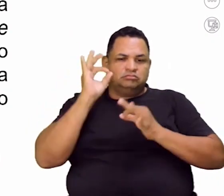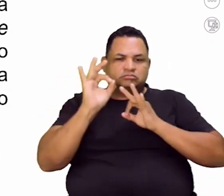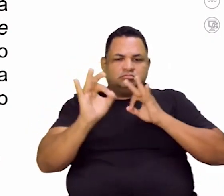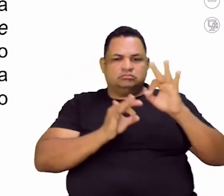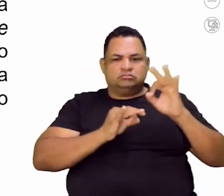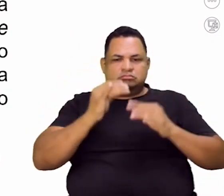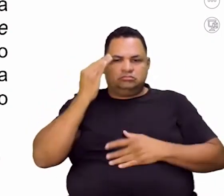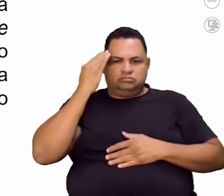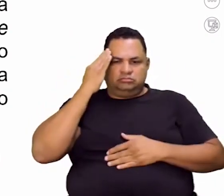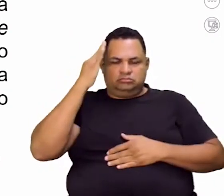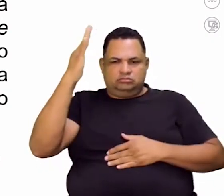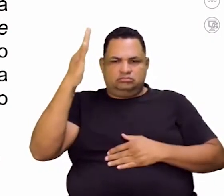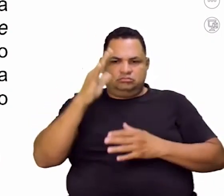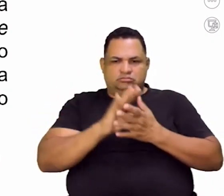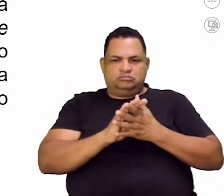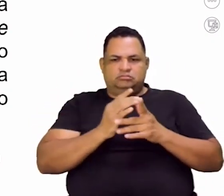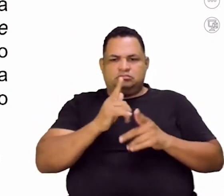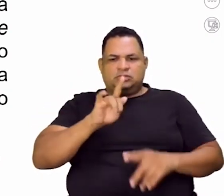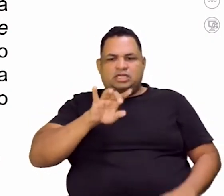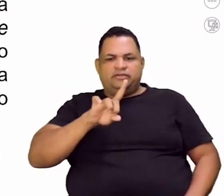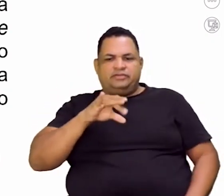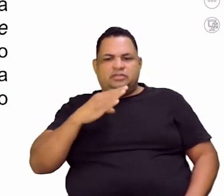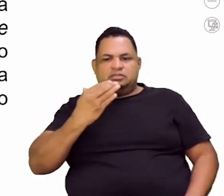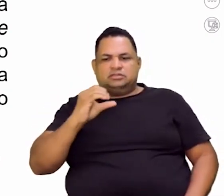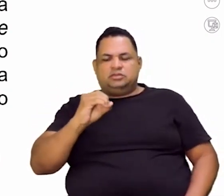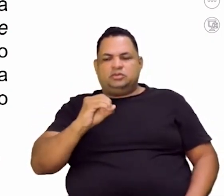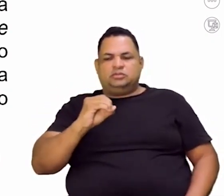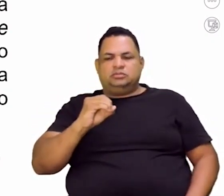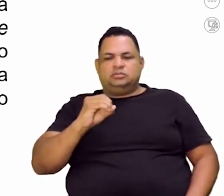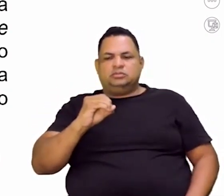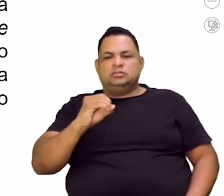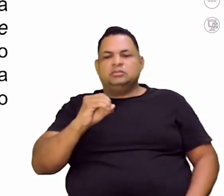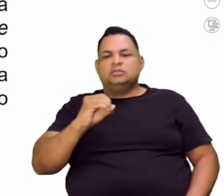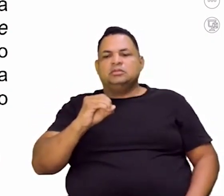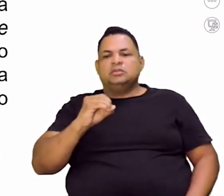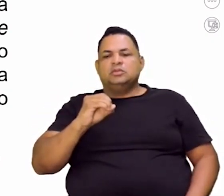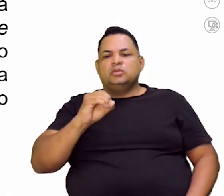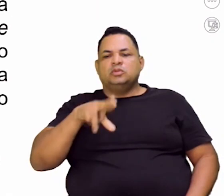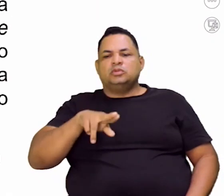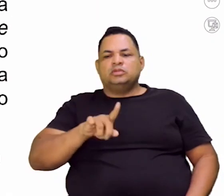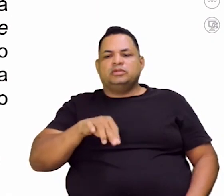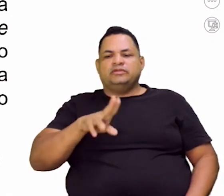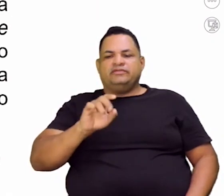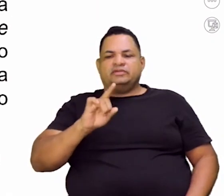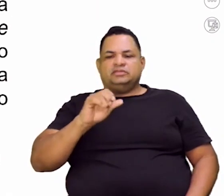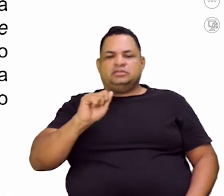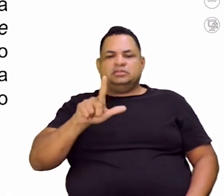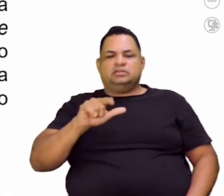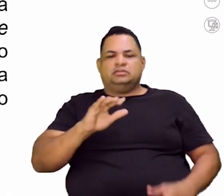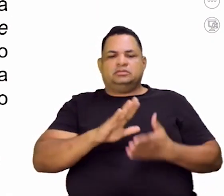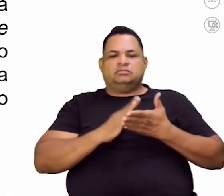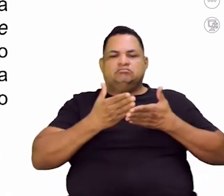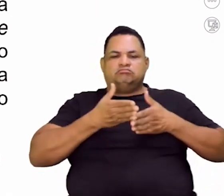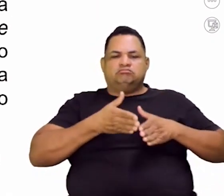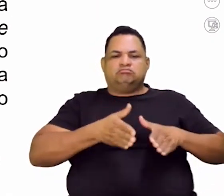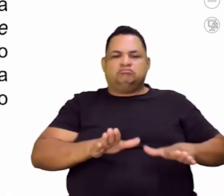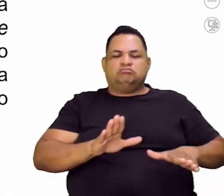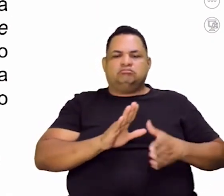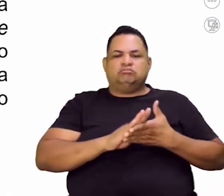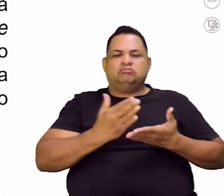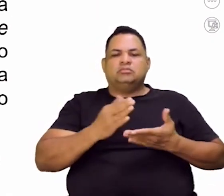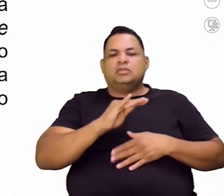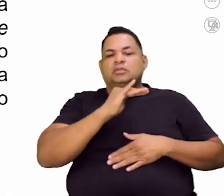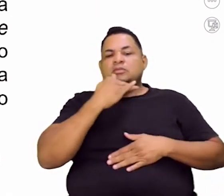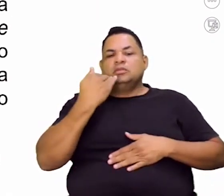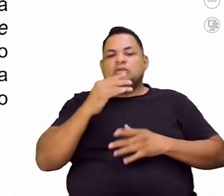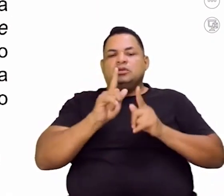uma teoria, que é a teoria da gravitação universal. Newton nasceu no ano em que morria